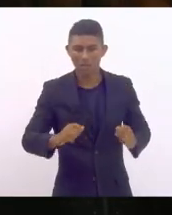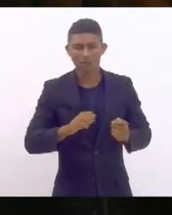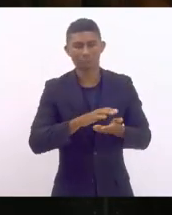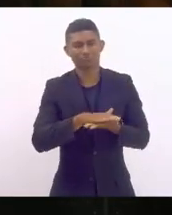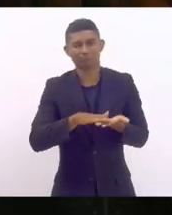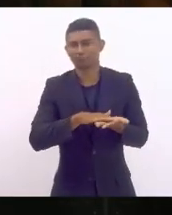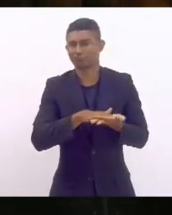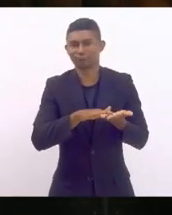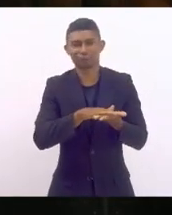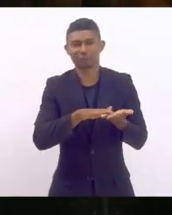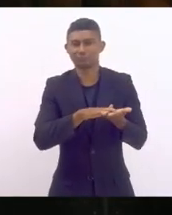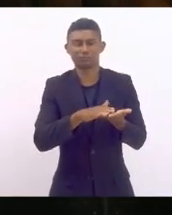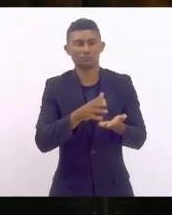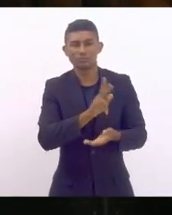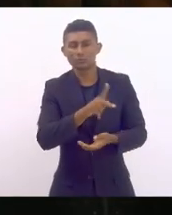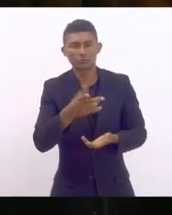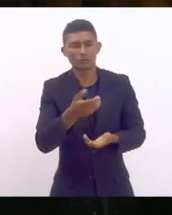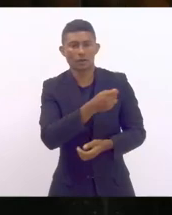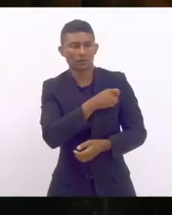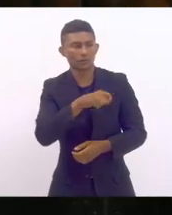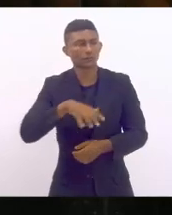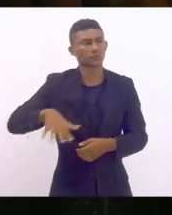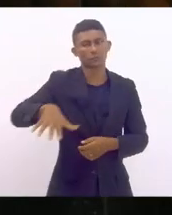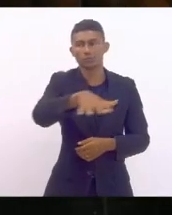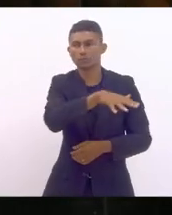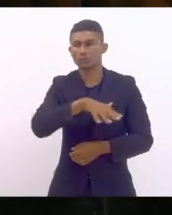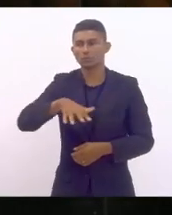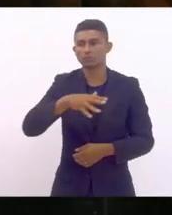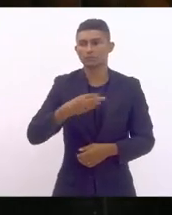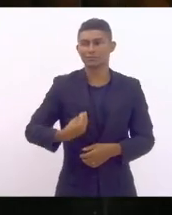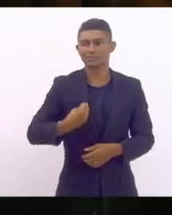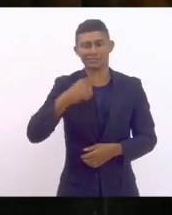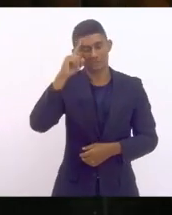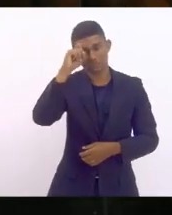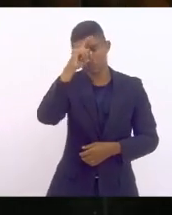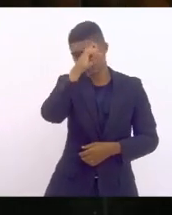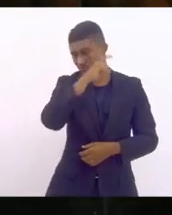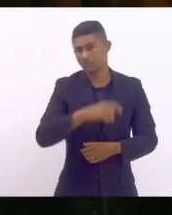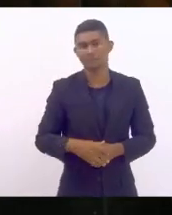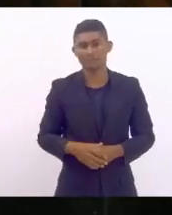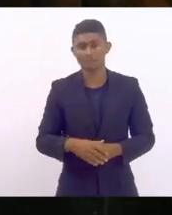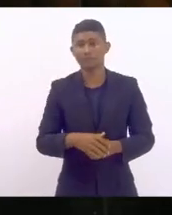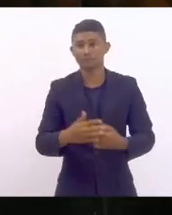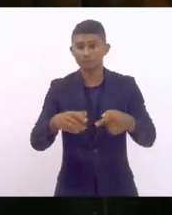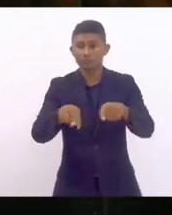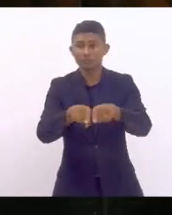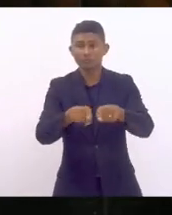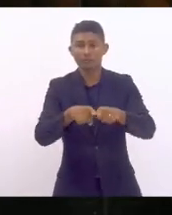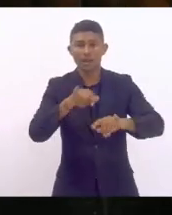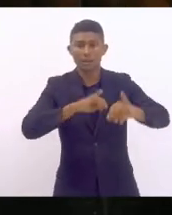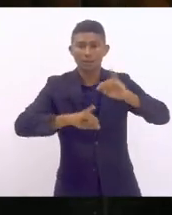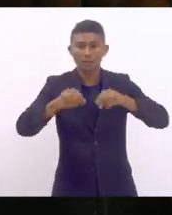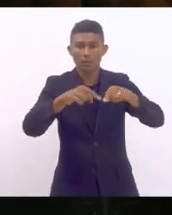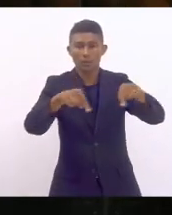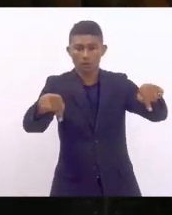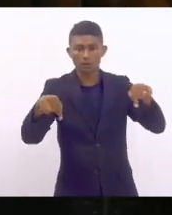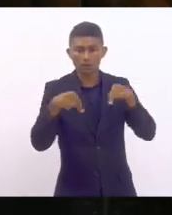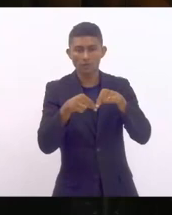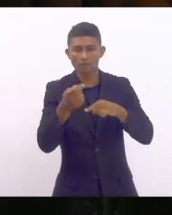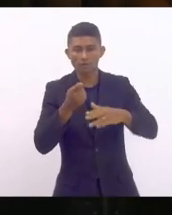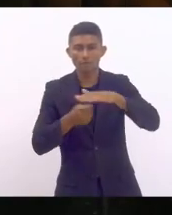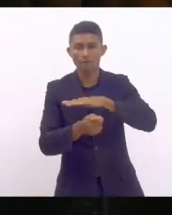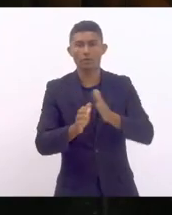dizer o mínimo para os professores alunos e técnicos a falta de investimento nos Laboratórios a